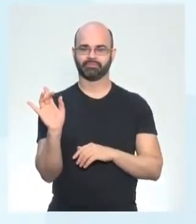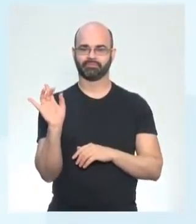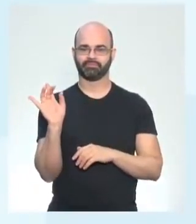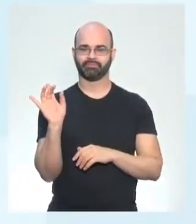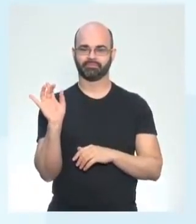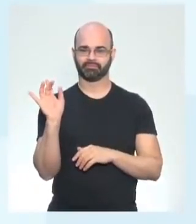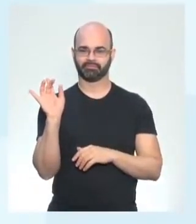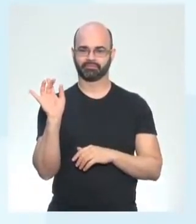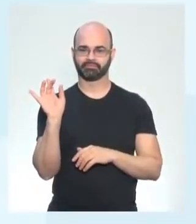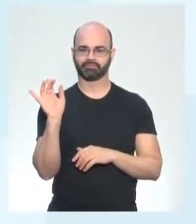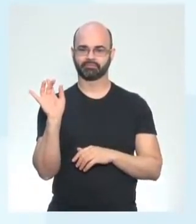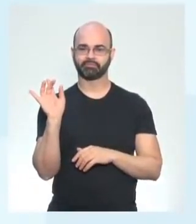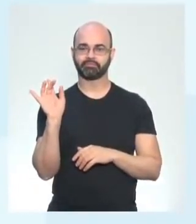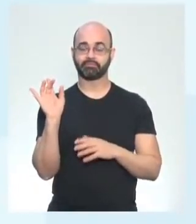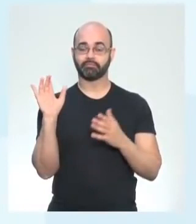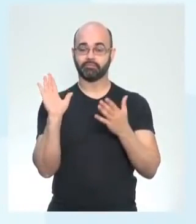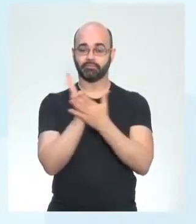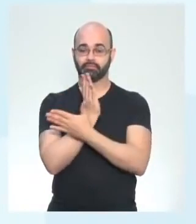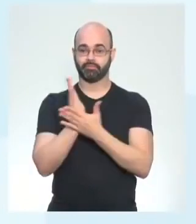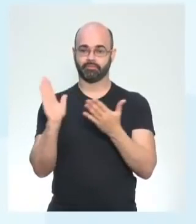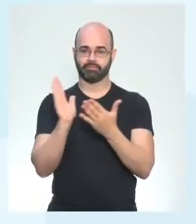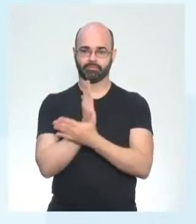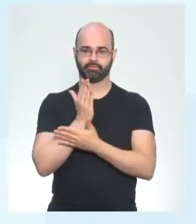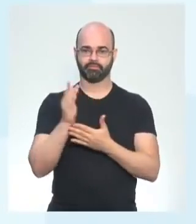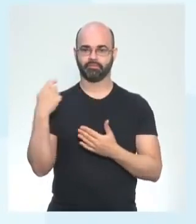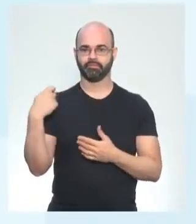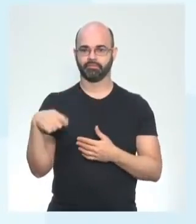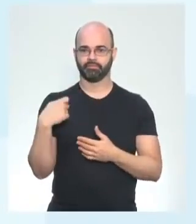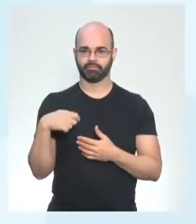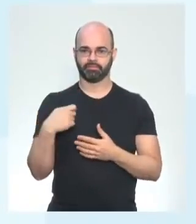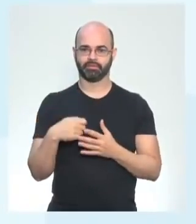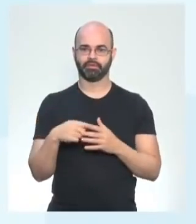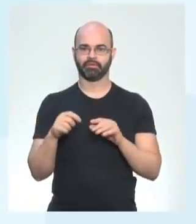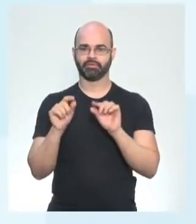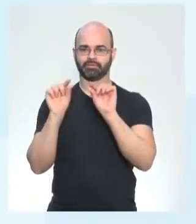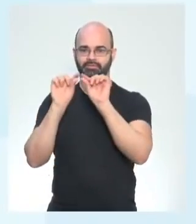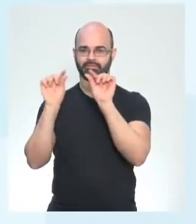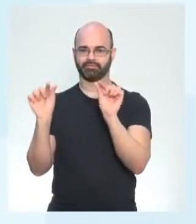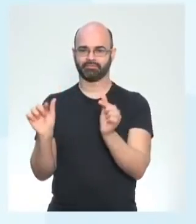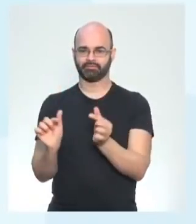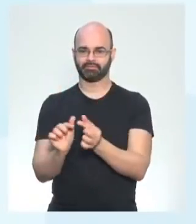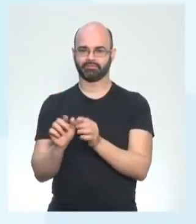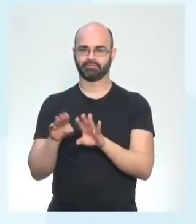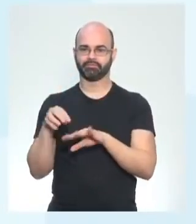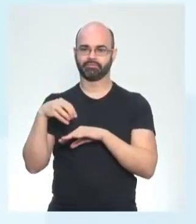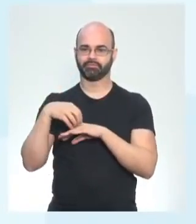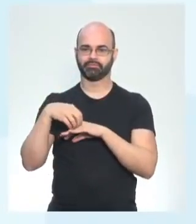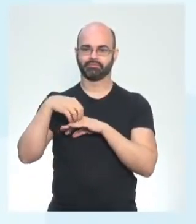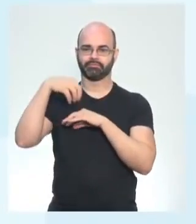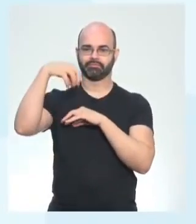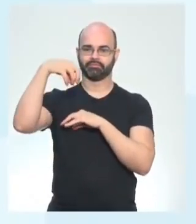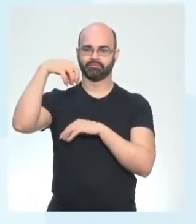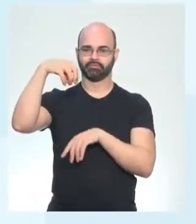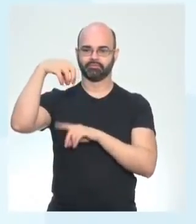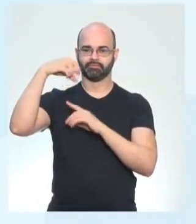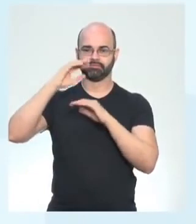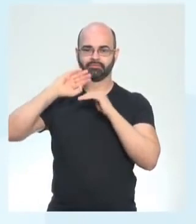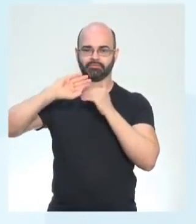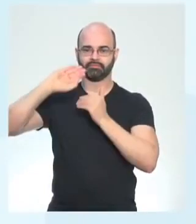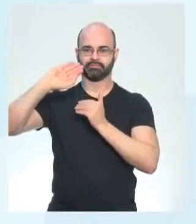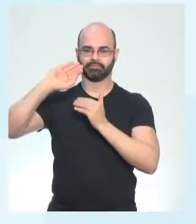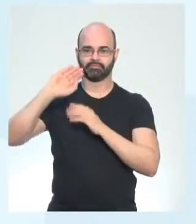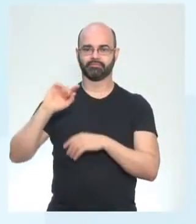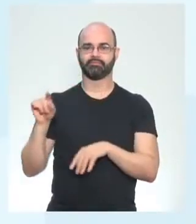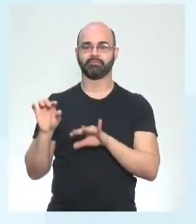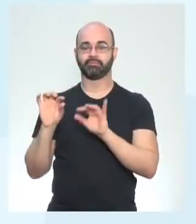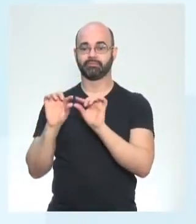é a parte, né, do anel mesmo e essa parte do diamante. Então essa parte do anel tem